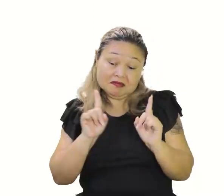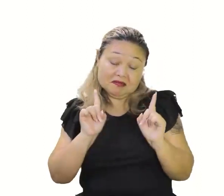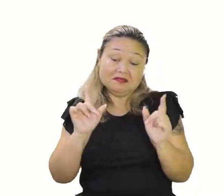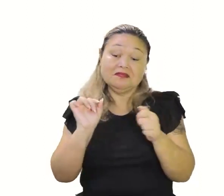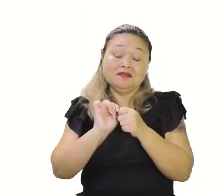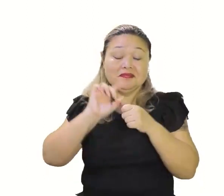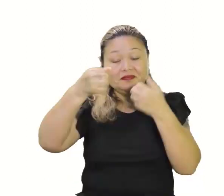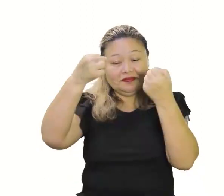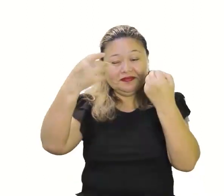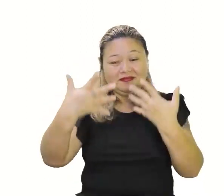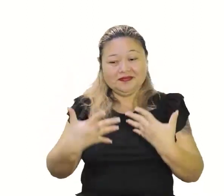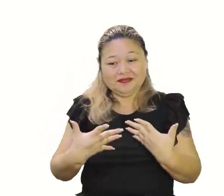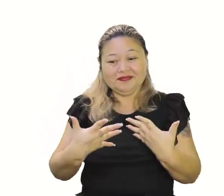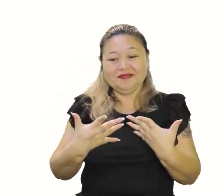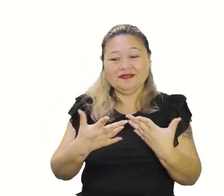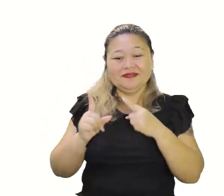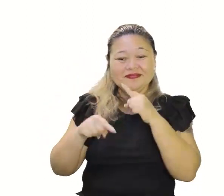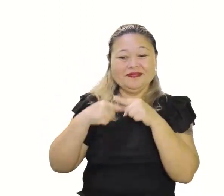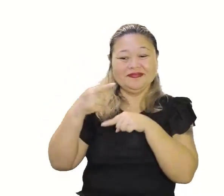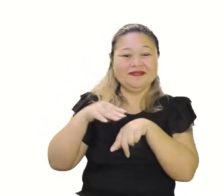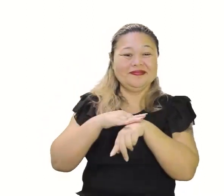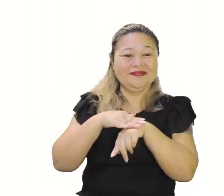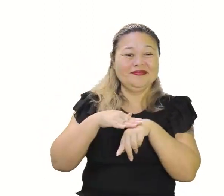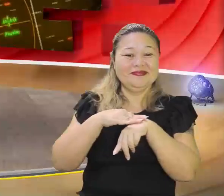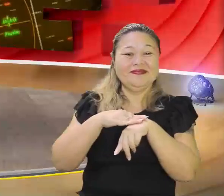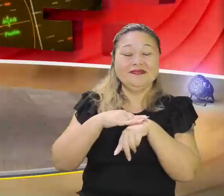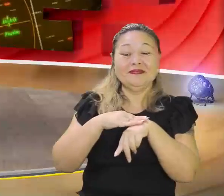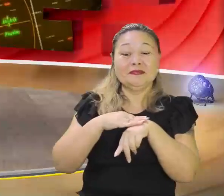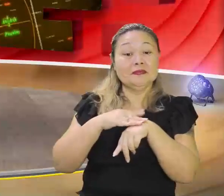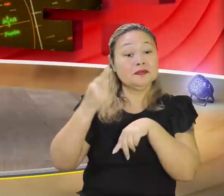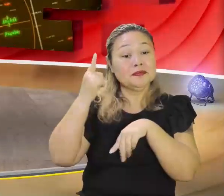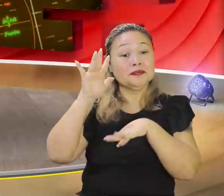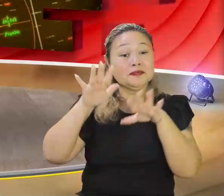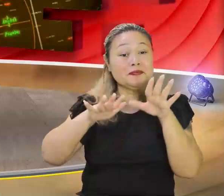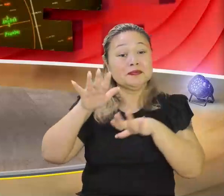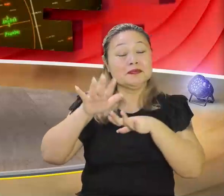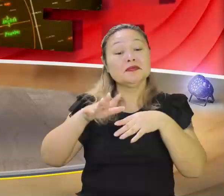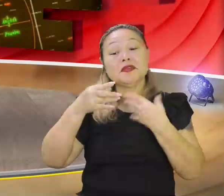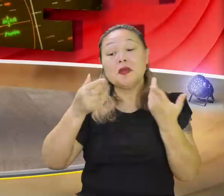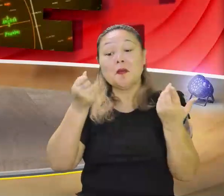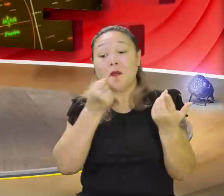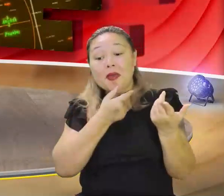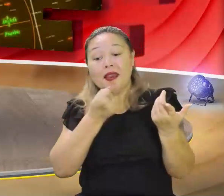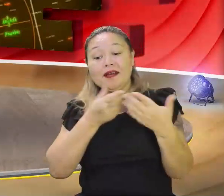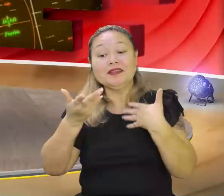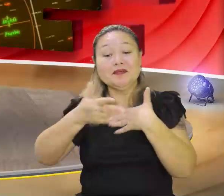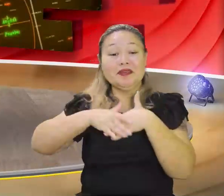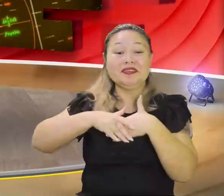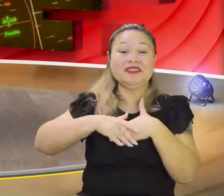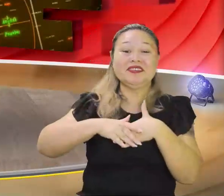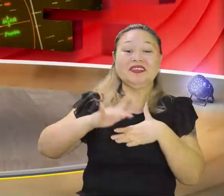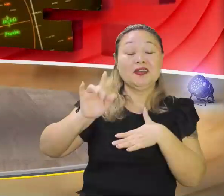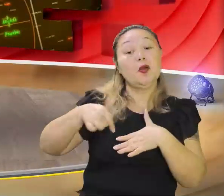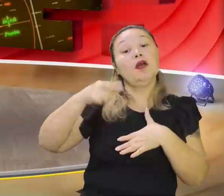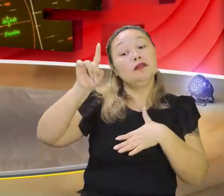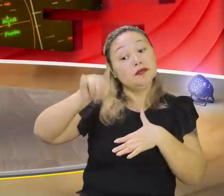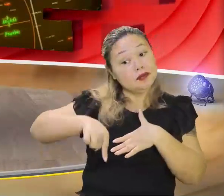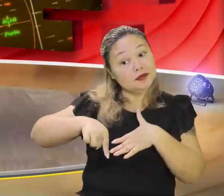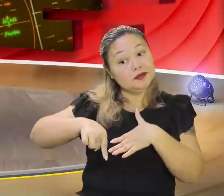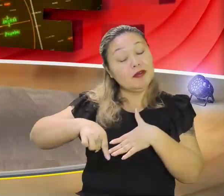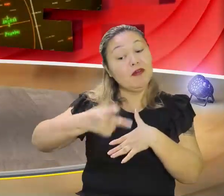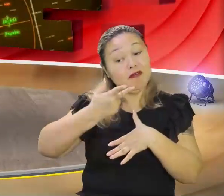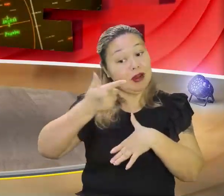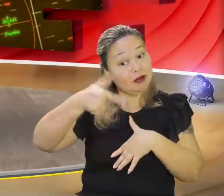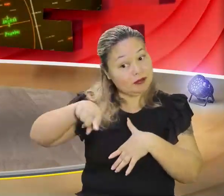para eles, vamos lá conversar com eles aqui. Os raciocínios, assim, as piadas matemáticas são assim, gente. Ó, já vamos deixar para vocês aqui o seguinte,